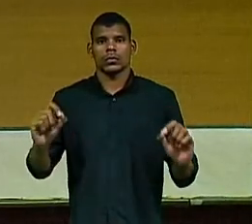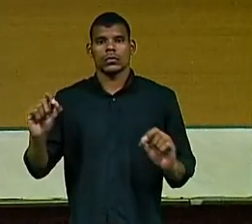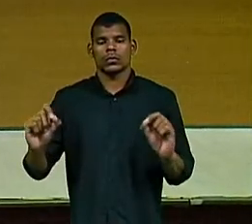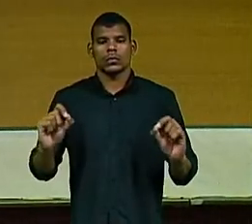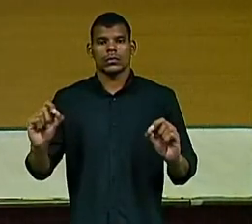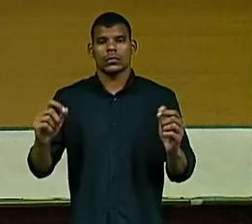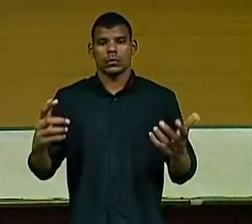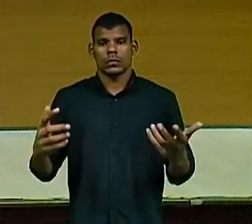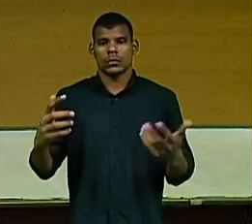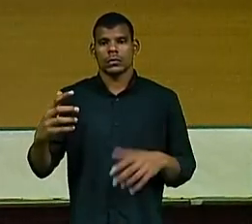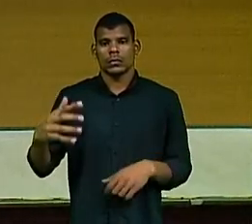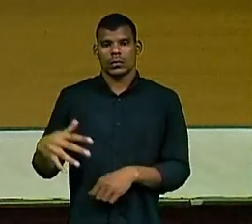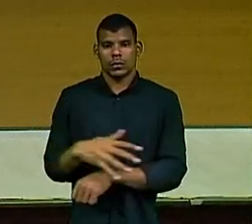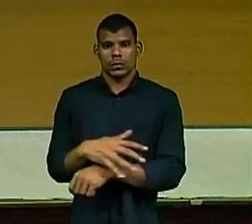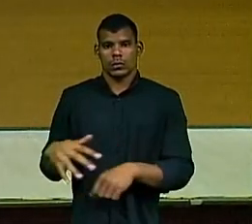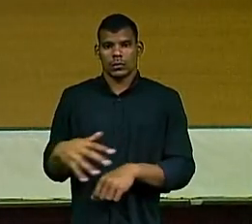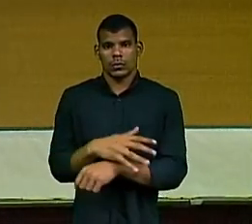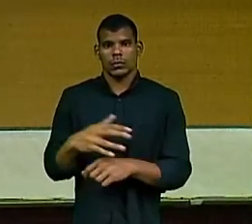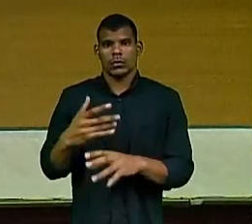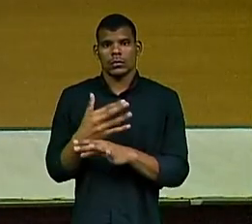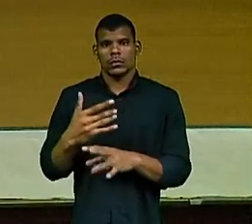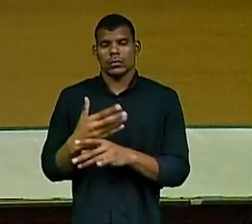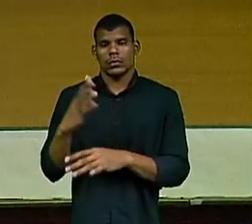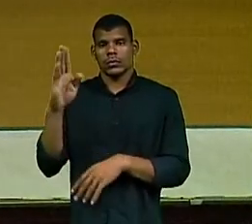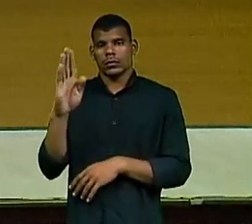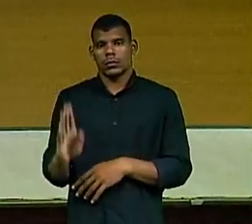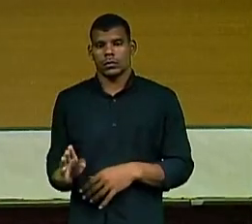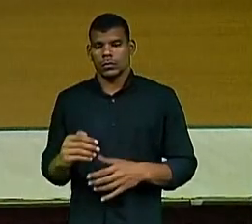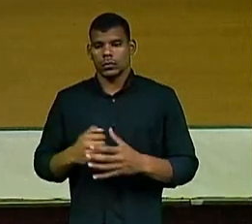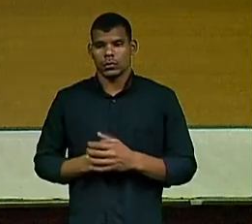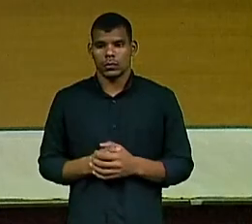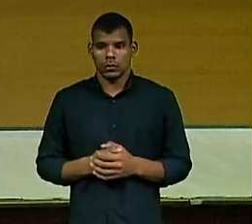para as Ruas das principais cidades do Brasil tá